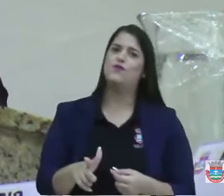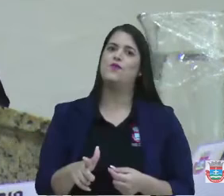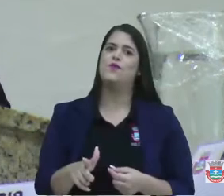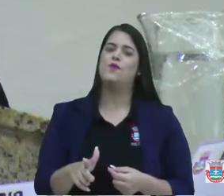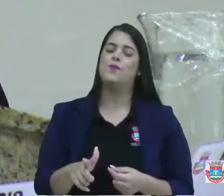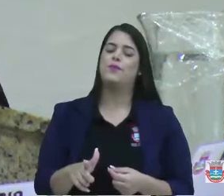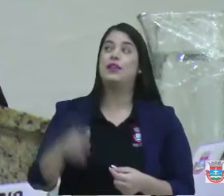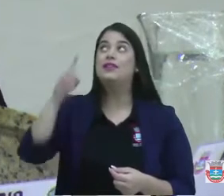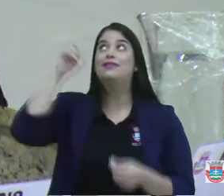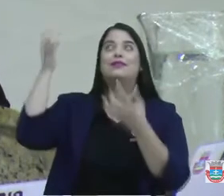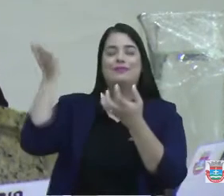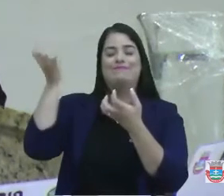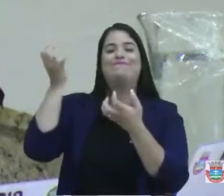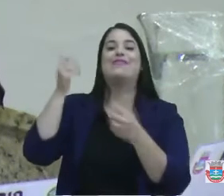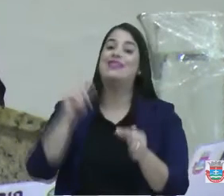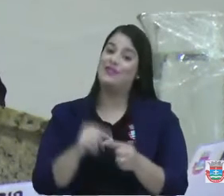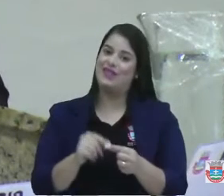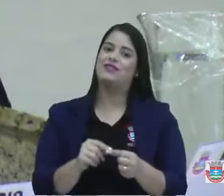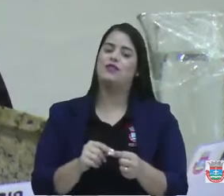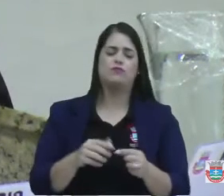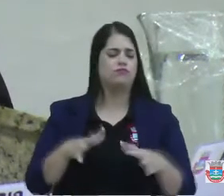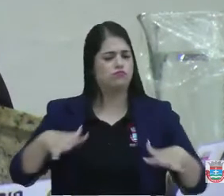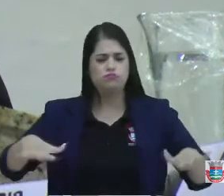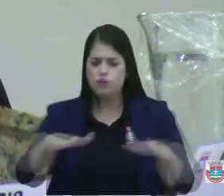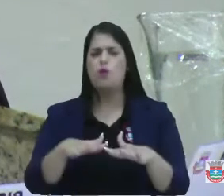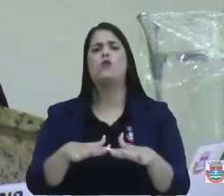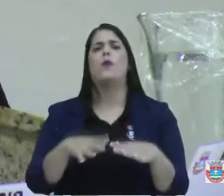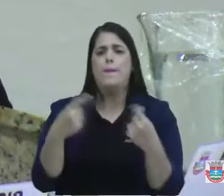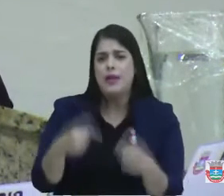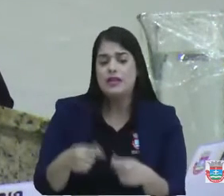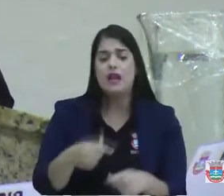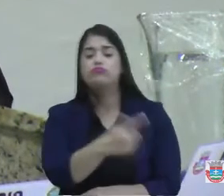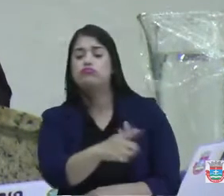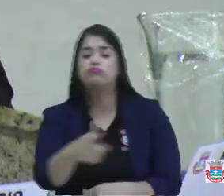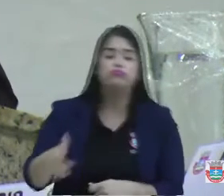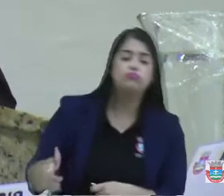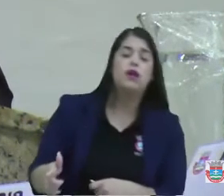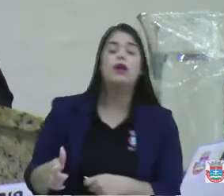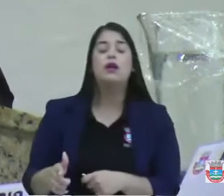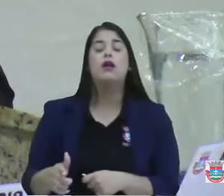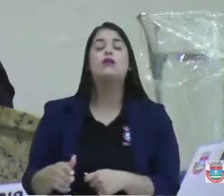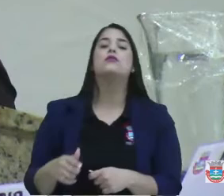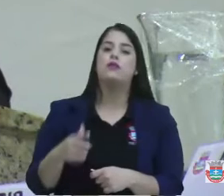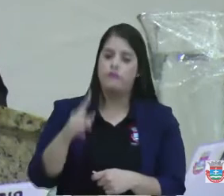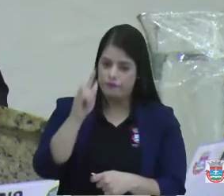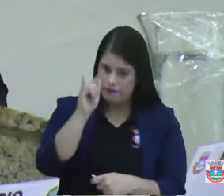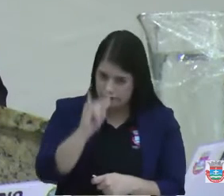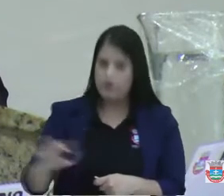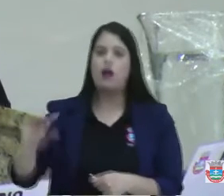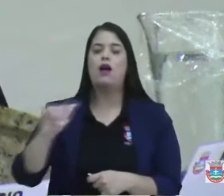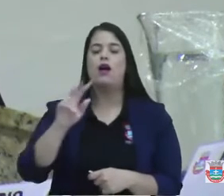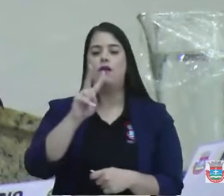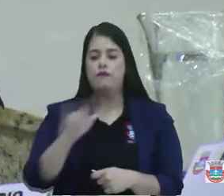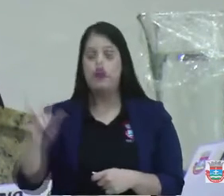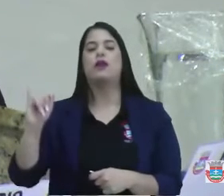patrões e se Deus quiser vai ser feito todas aonde precisar colocar material vai ser colocado como já